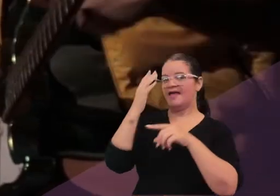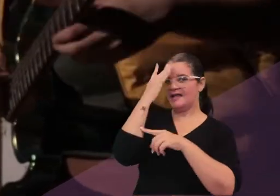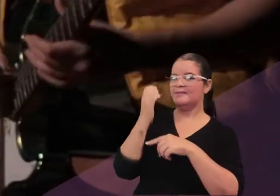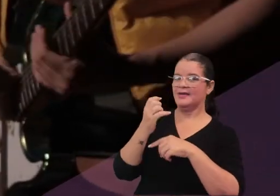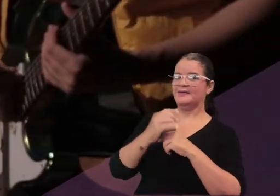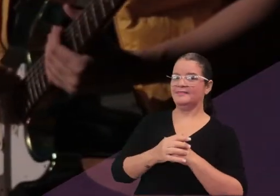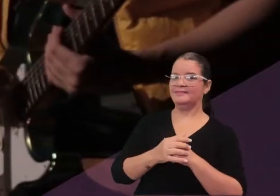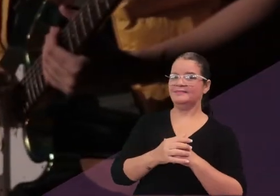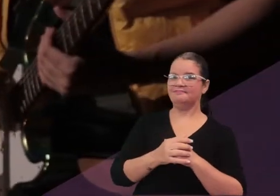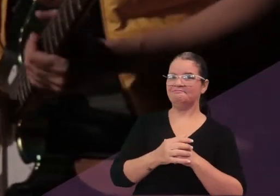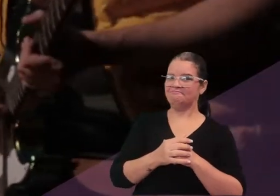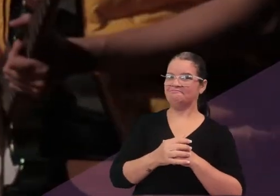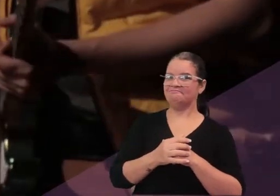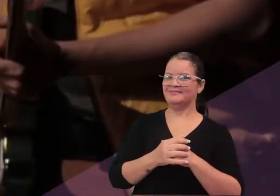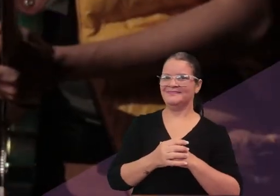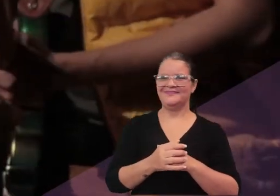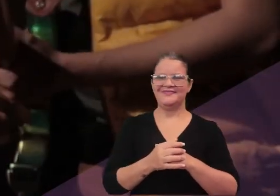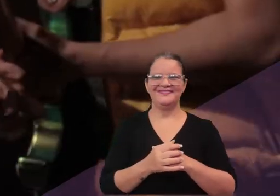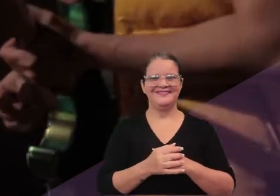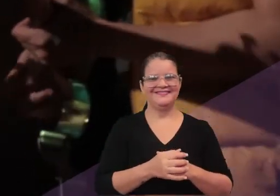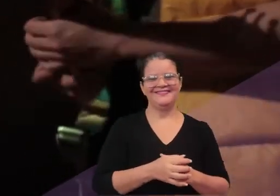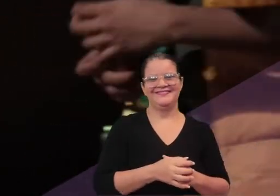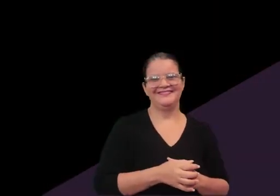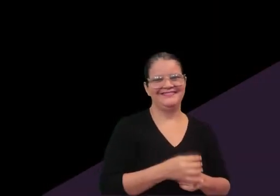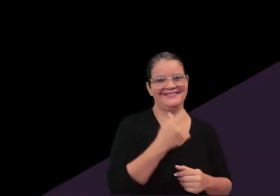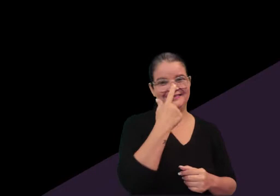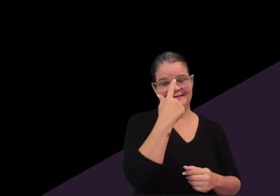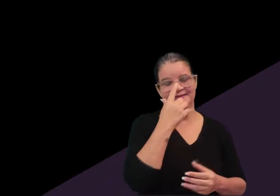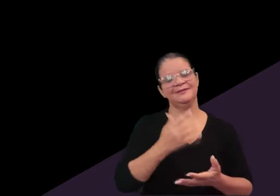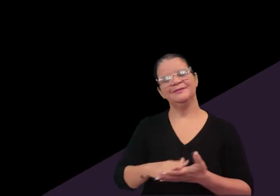não sara. Às vezes sara amanhã.